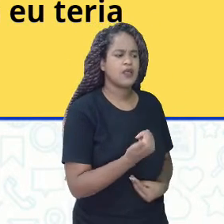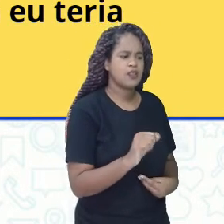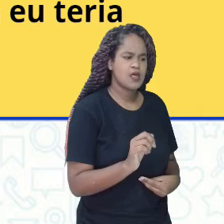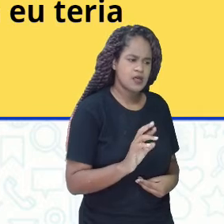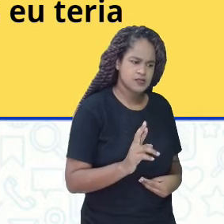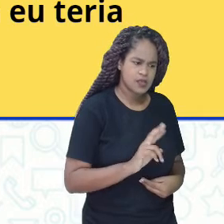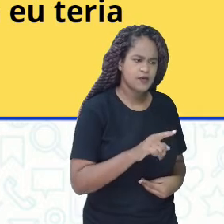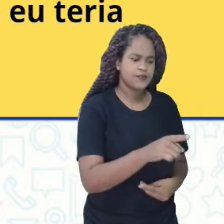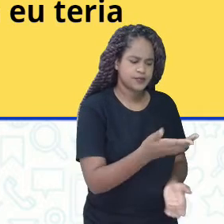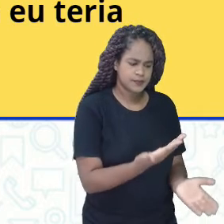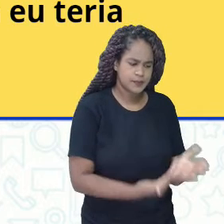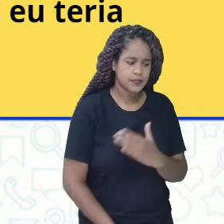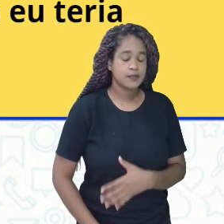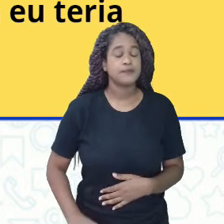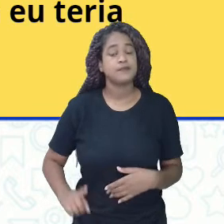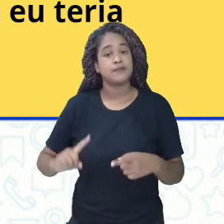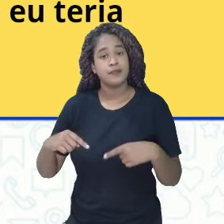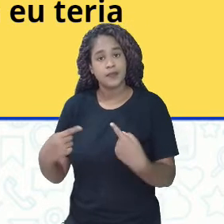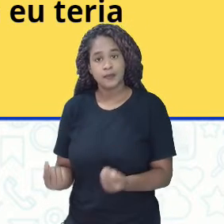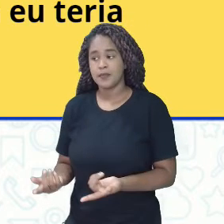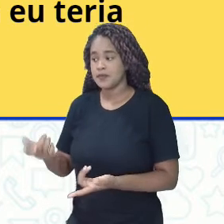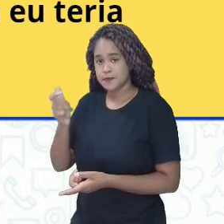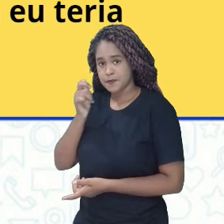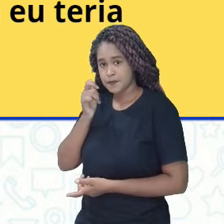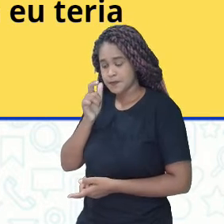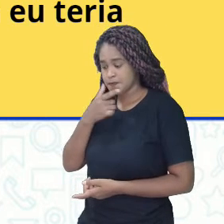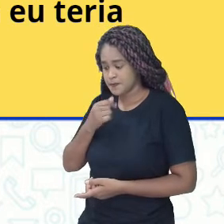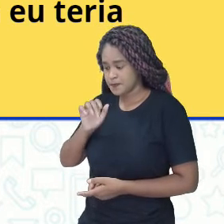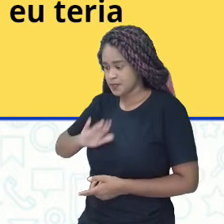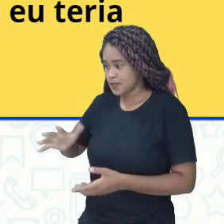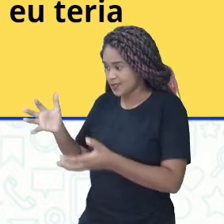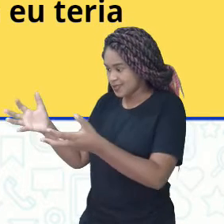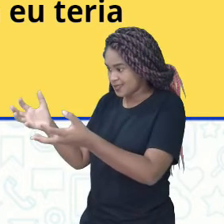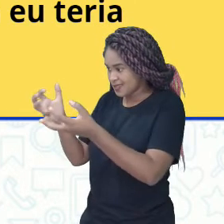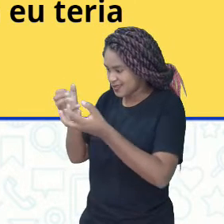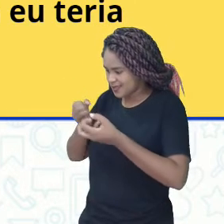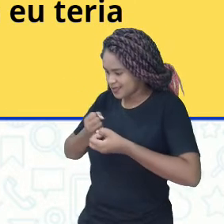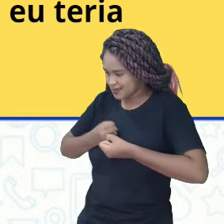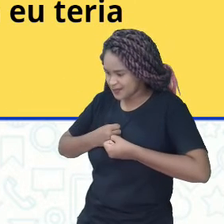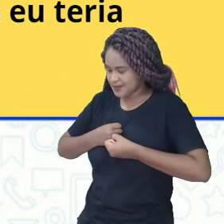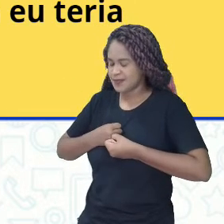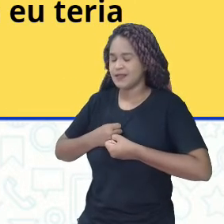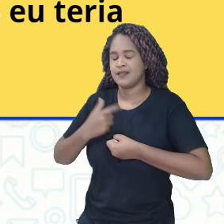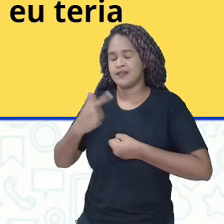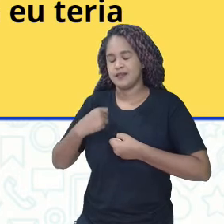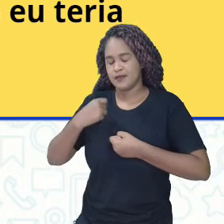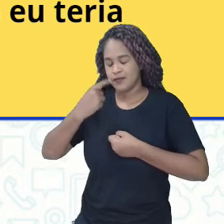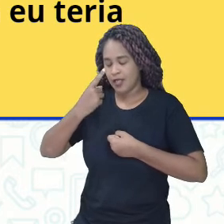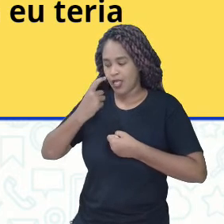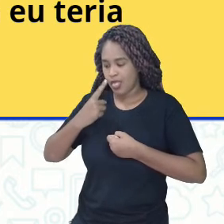perdeu. Depois de receber os 10 reais, o garoto cai de novo no